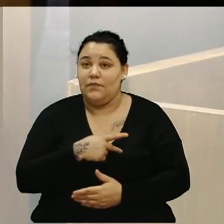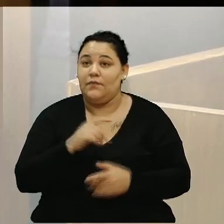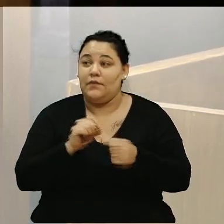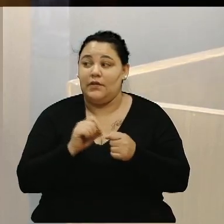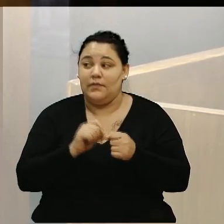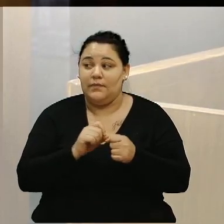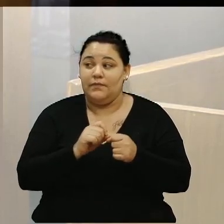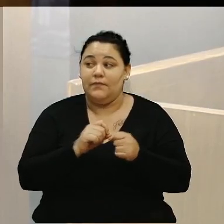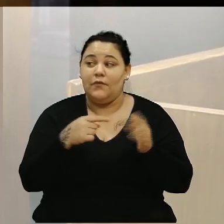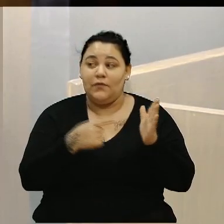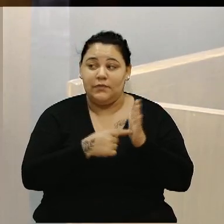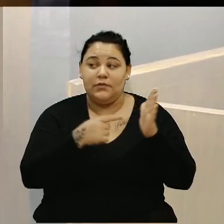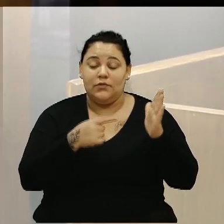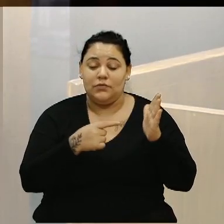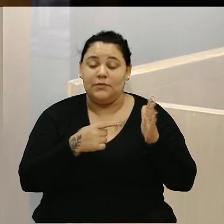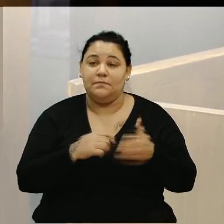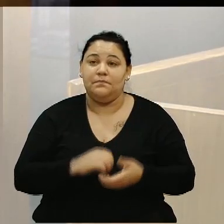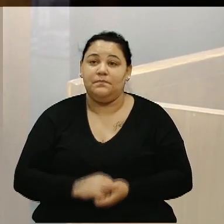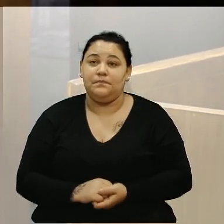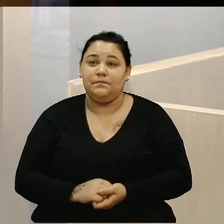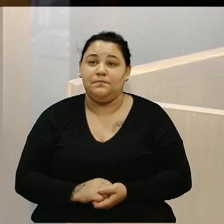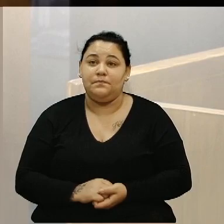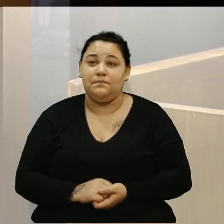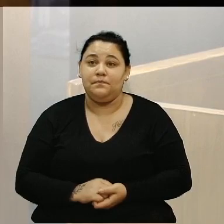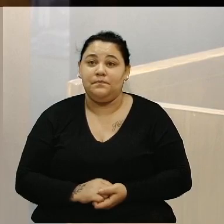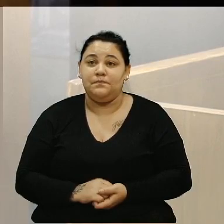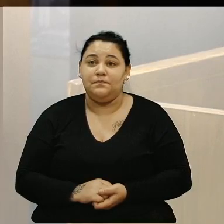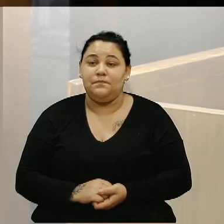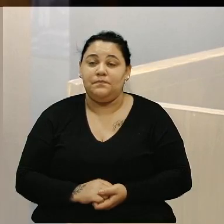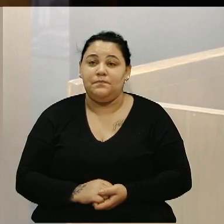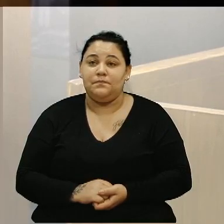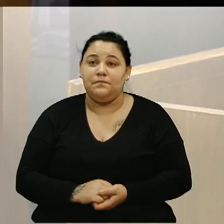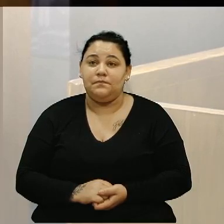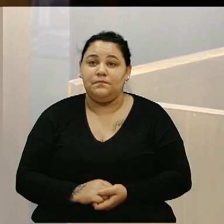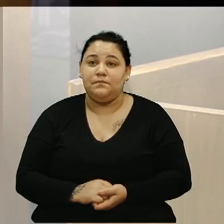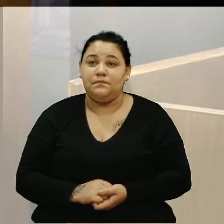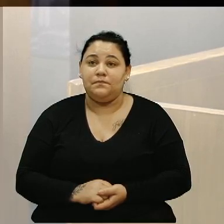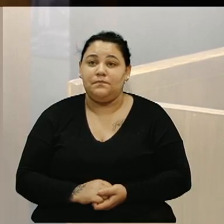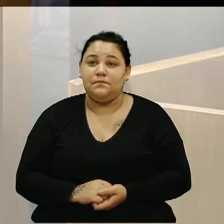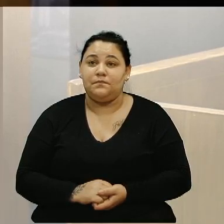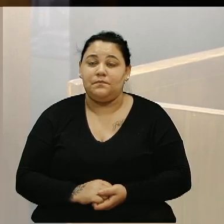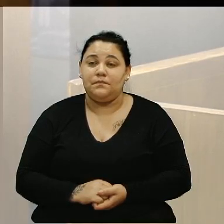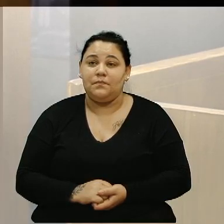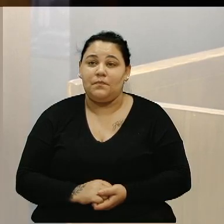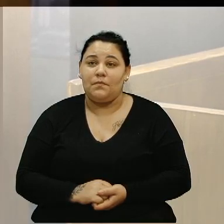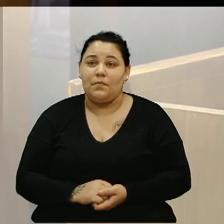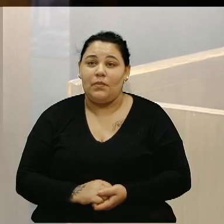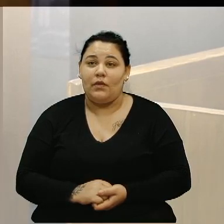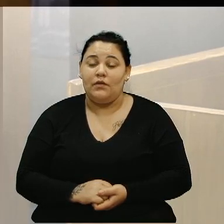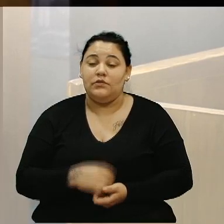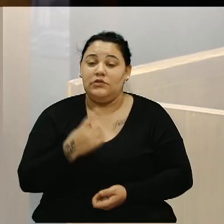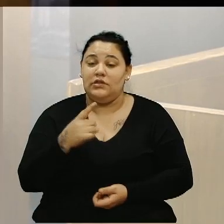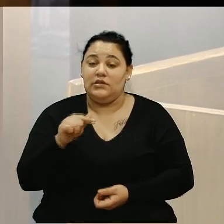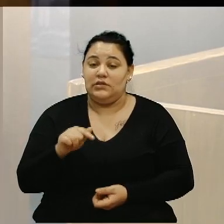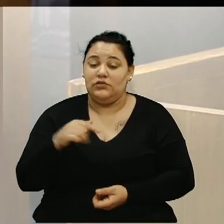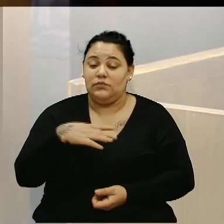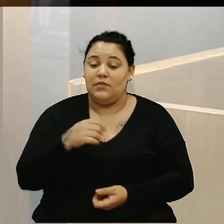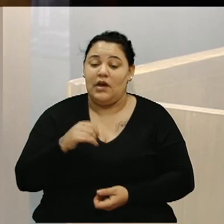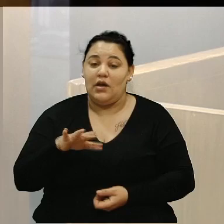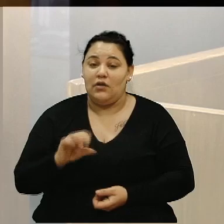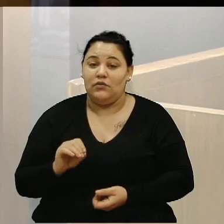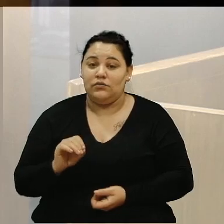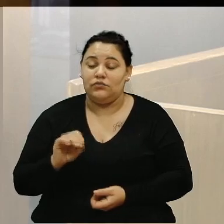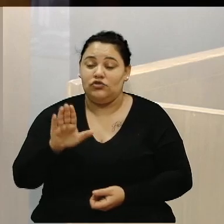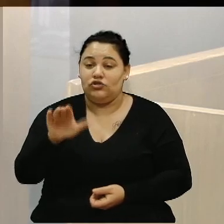uma denúncia no Ministério Público. Em 17 de maio, foram